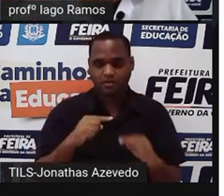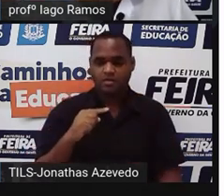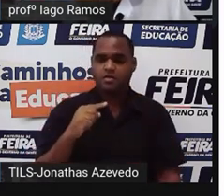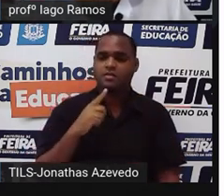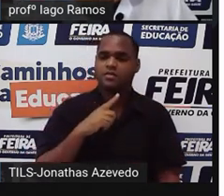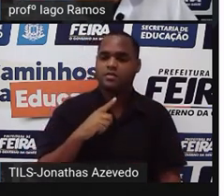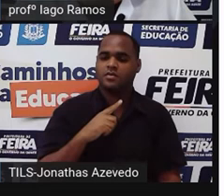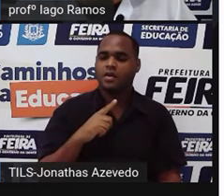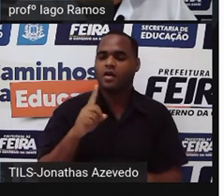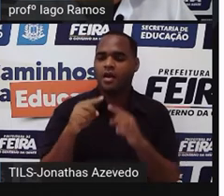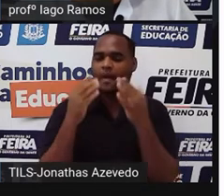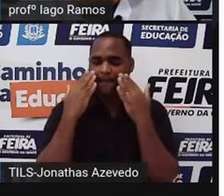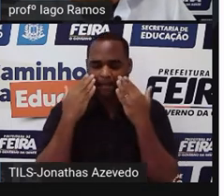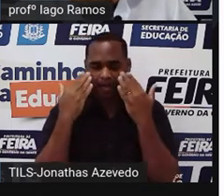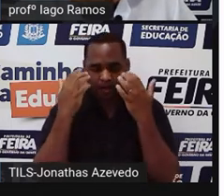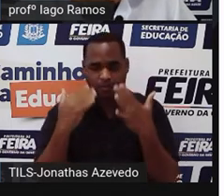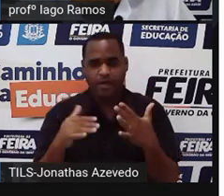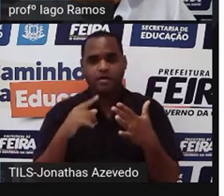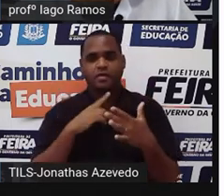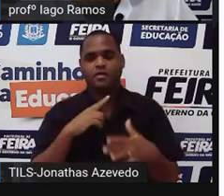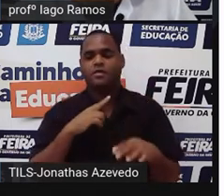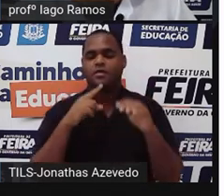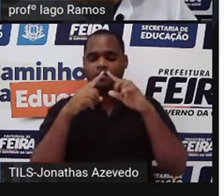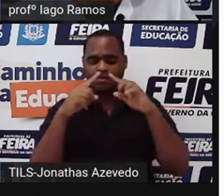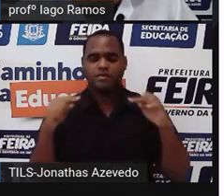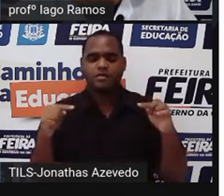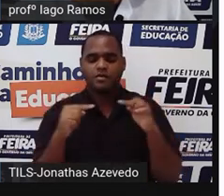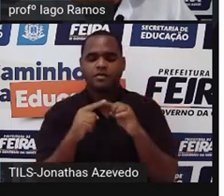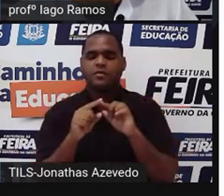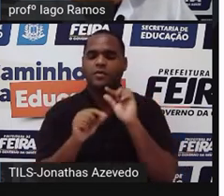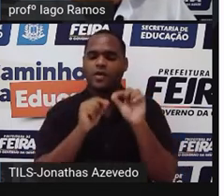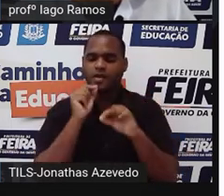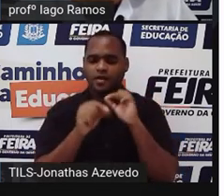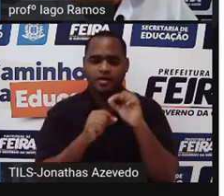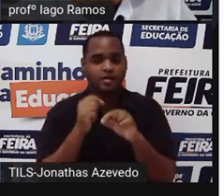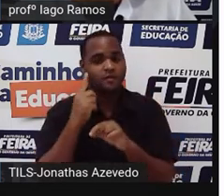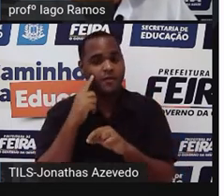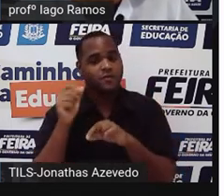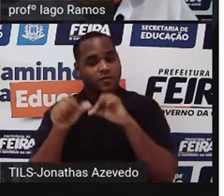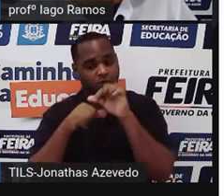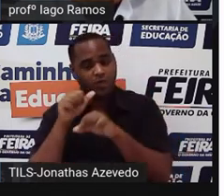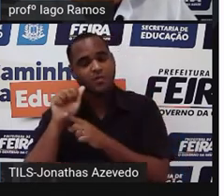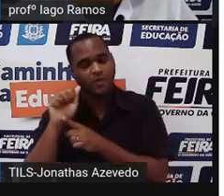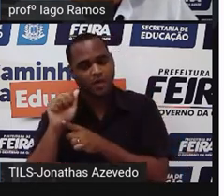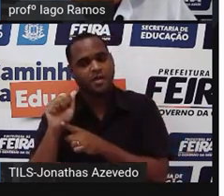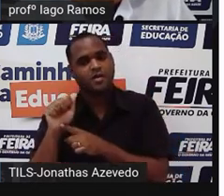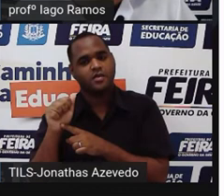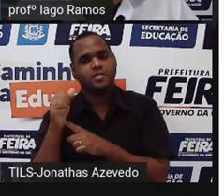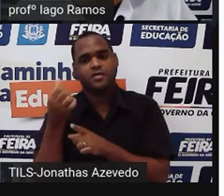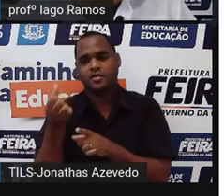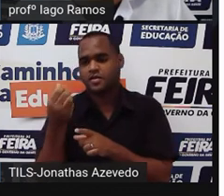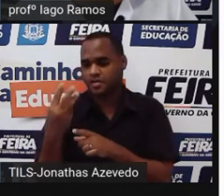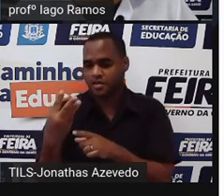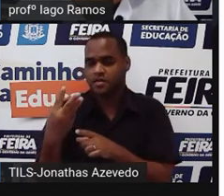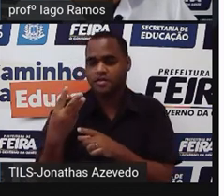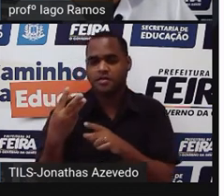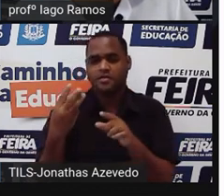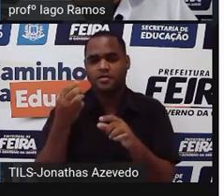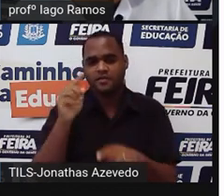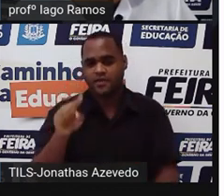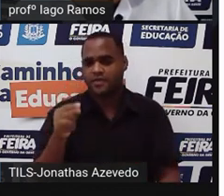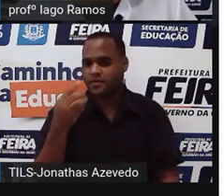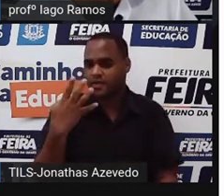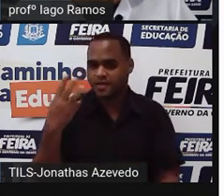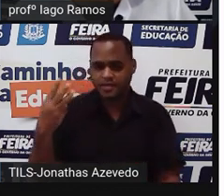dois ângulos correspondentes congruentes. Por exemplo, se eu pego esse ângulo formado em A, que é 63,43,